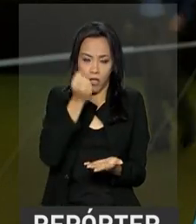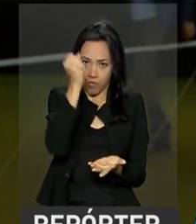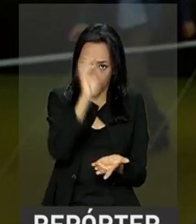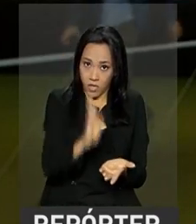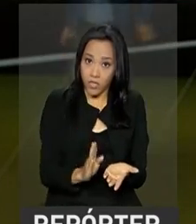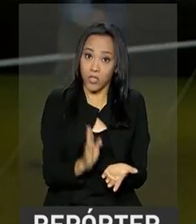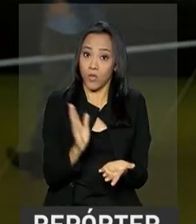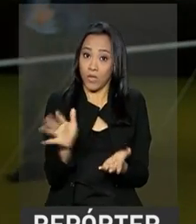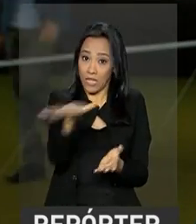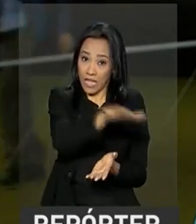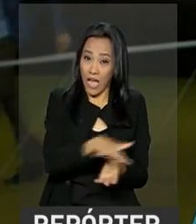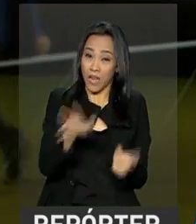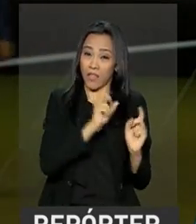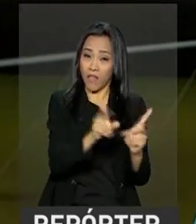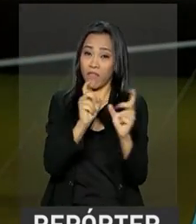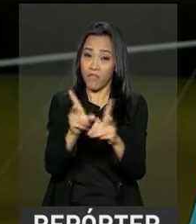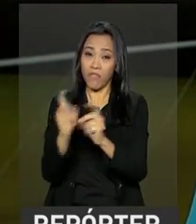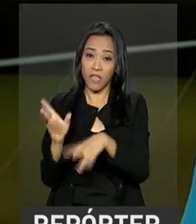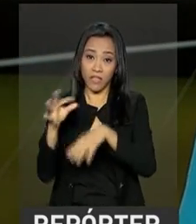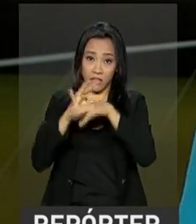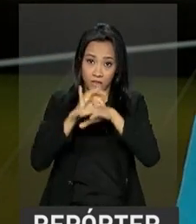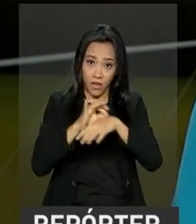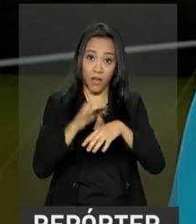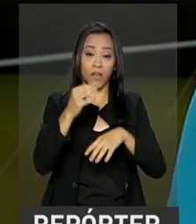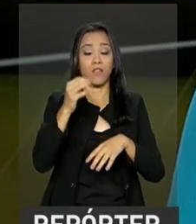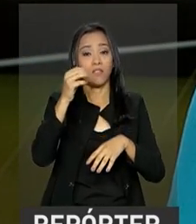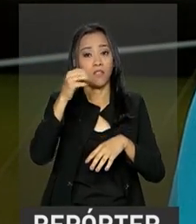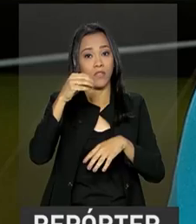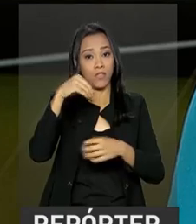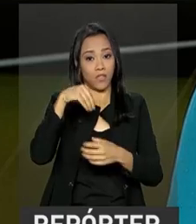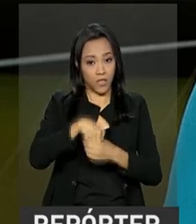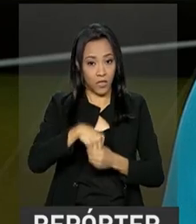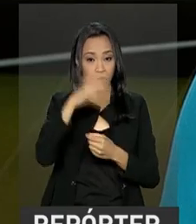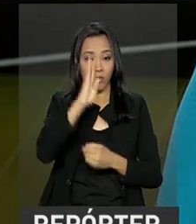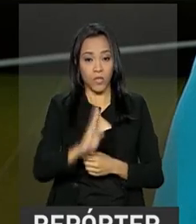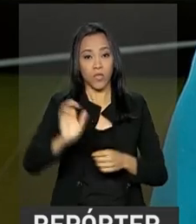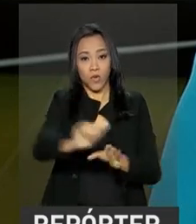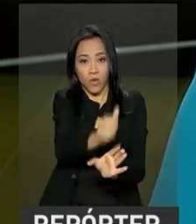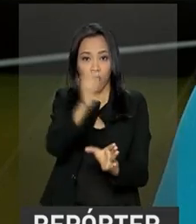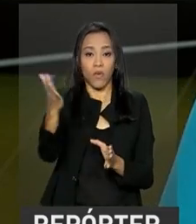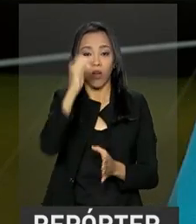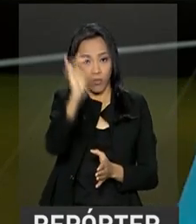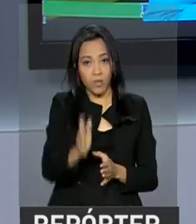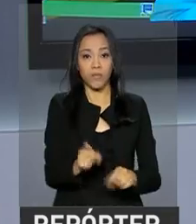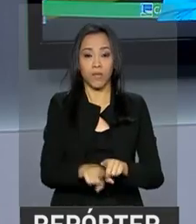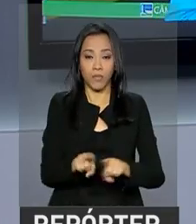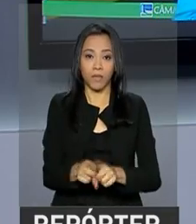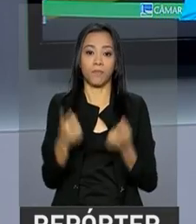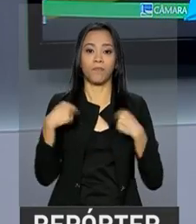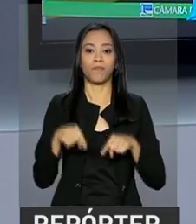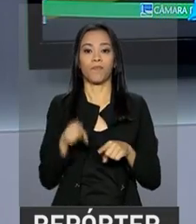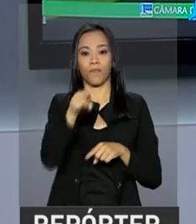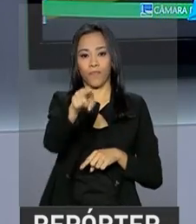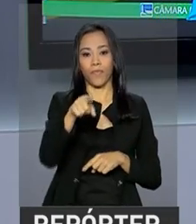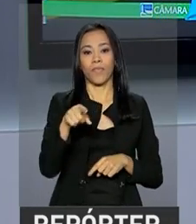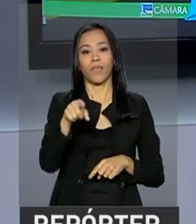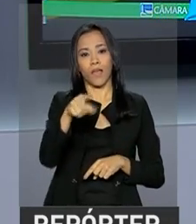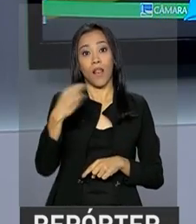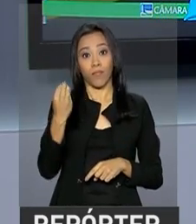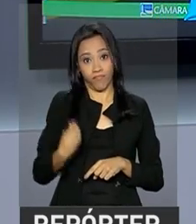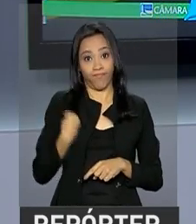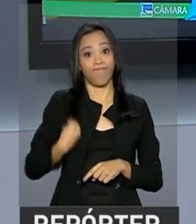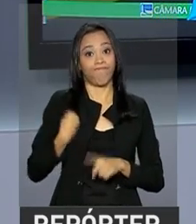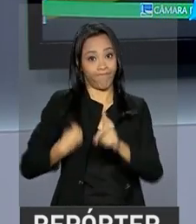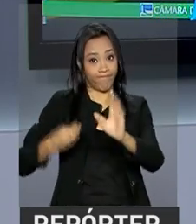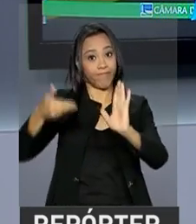mercado da carne mercado internacional e eh e Nacional da Carne Jaime Mara kenup ao vivo do salão verde da